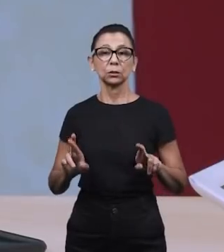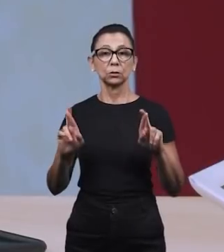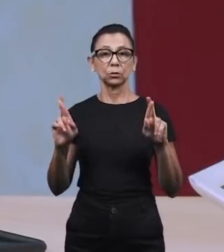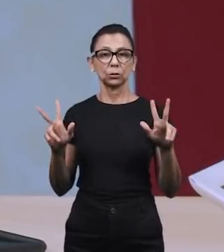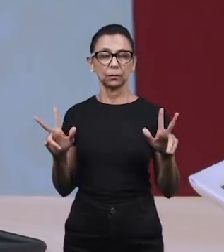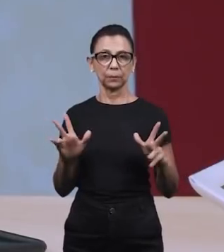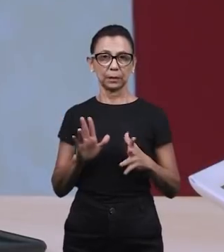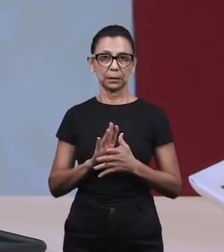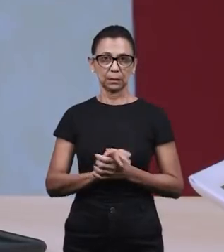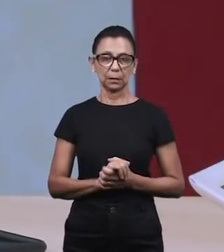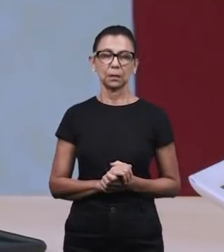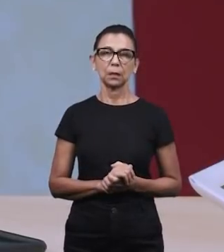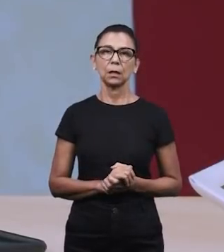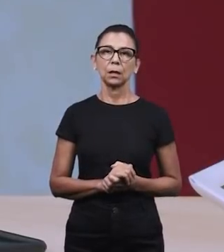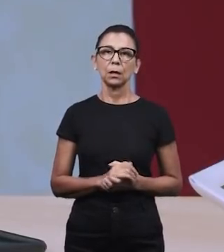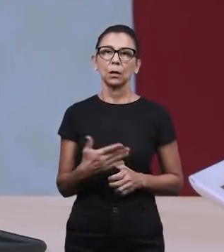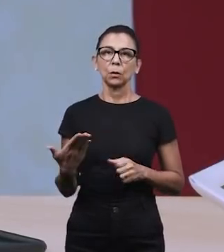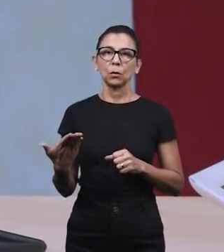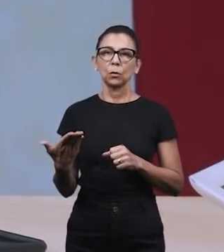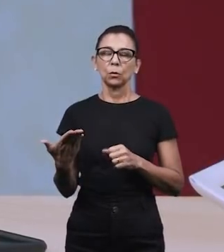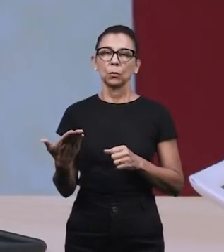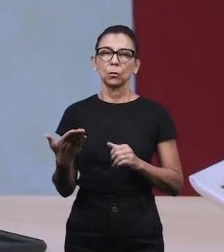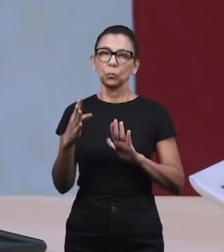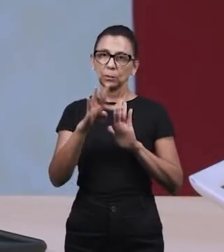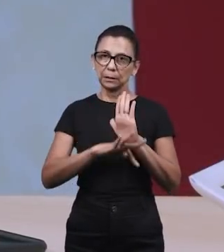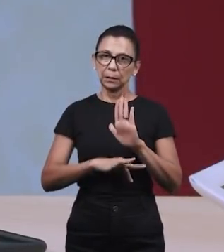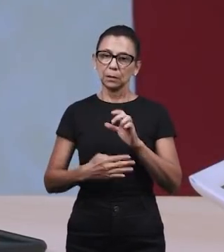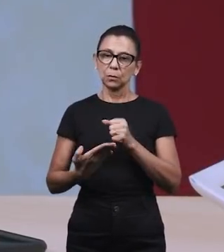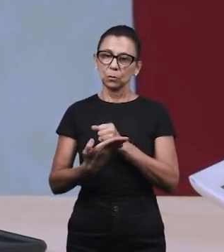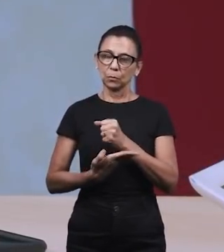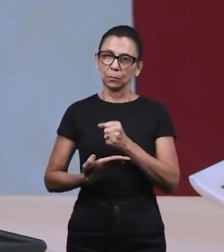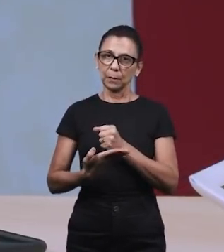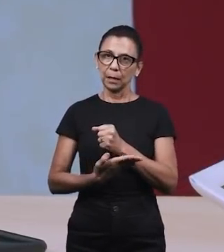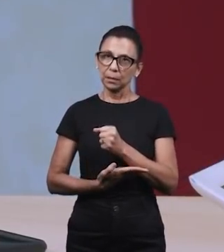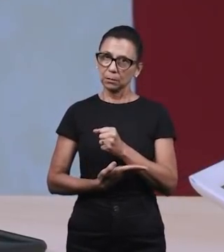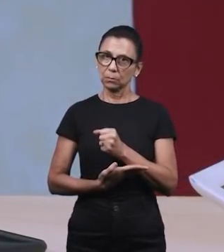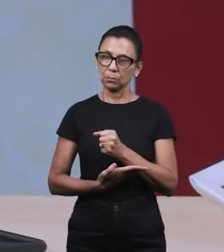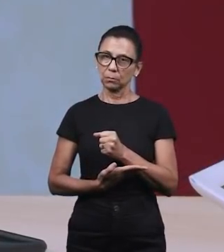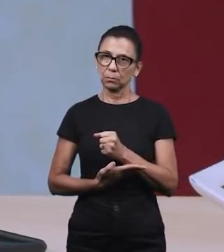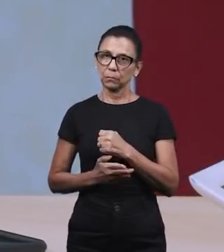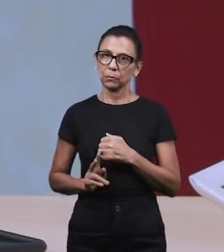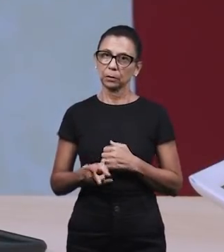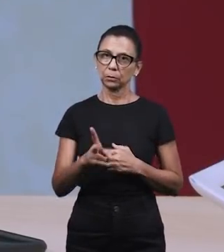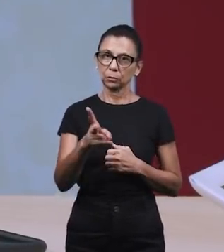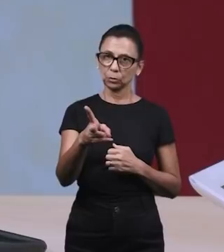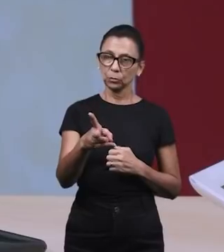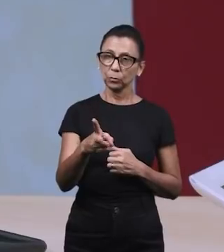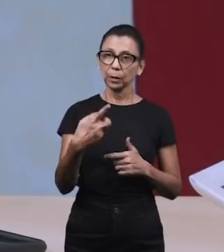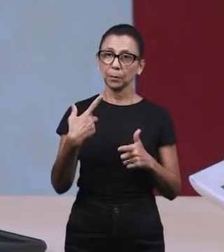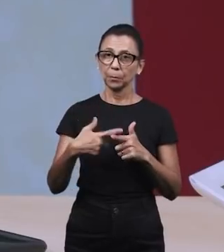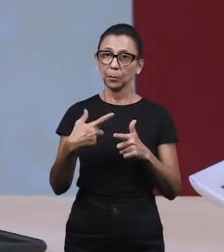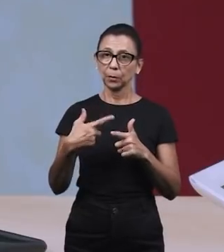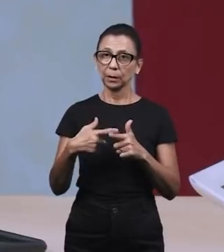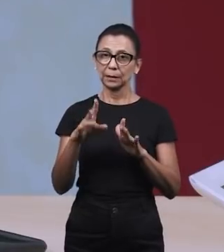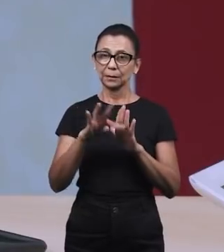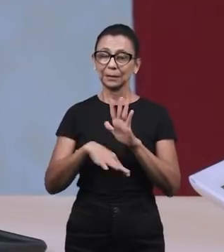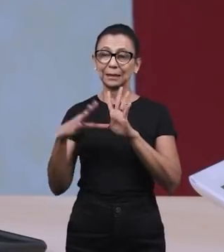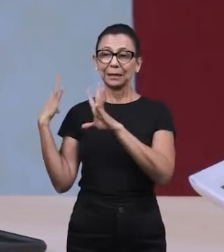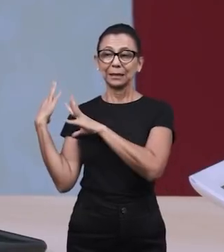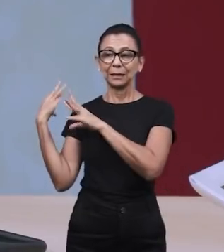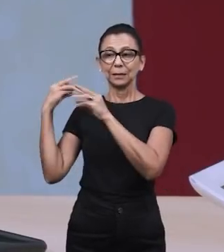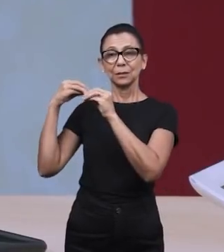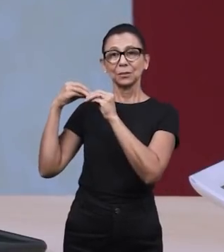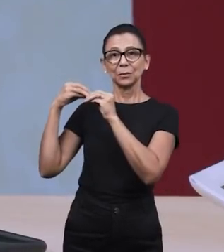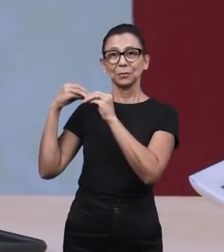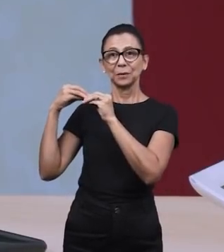texto base nas próximas edições, porque é um texto que ele resume de maneira completa, e o pastor Gilson vai falar